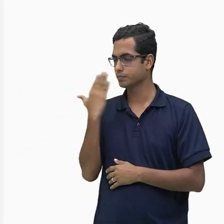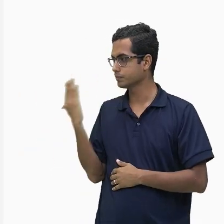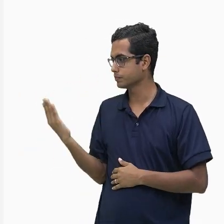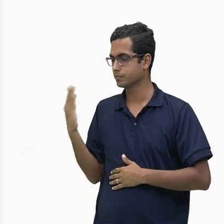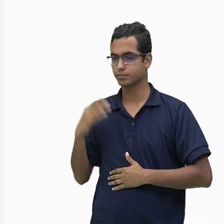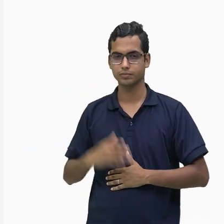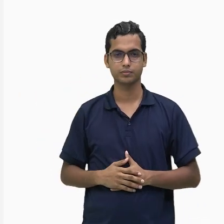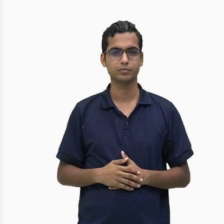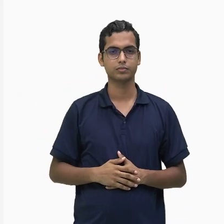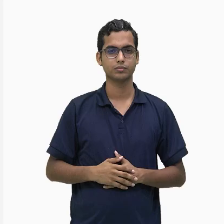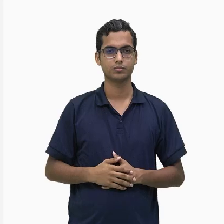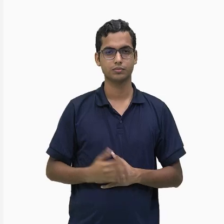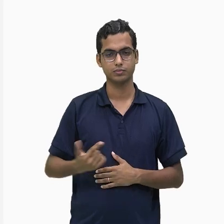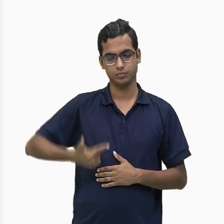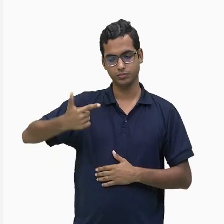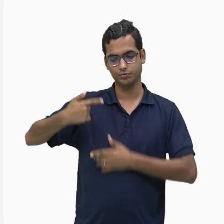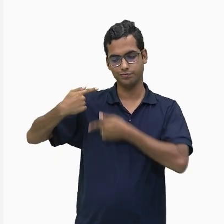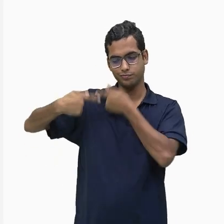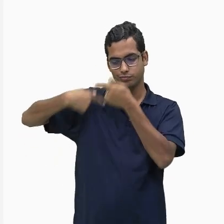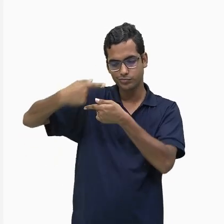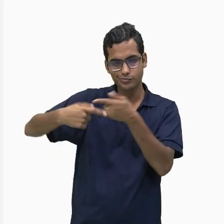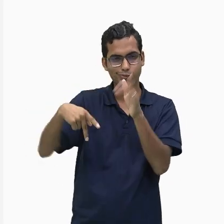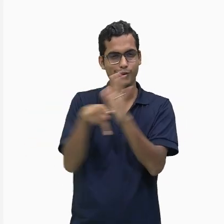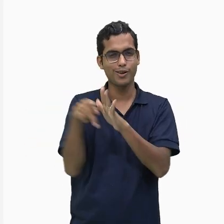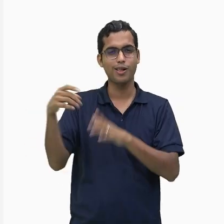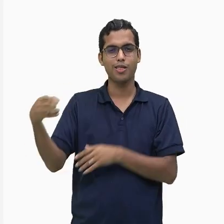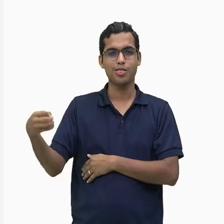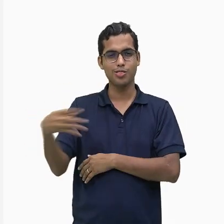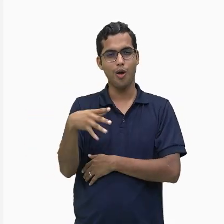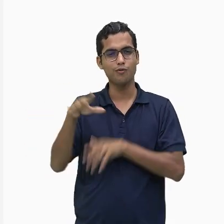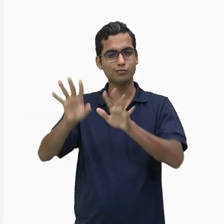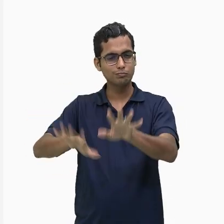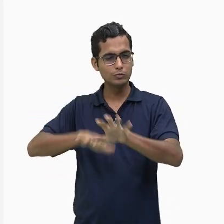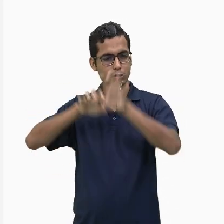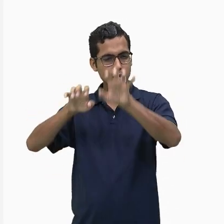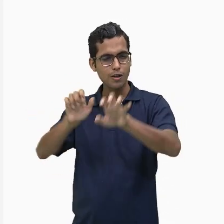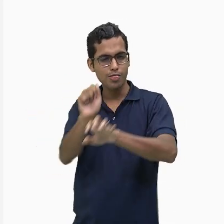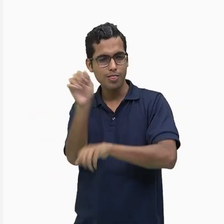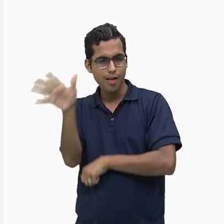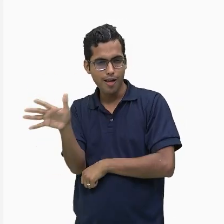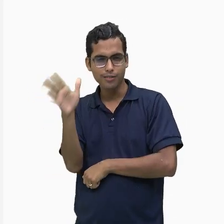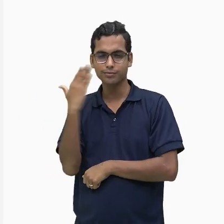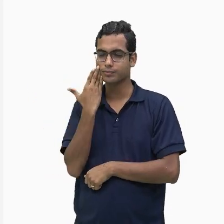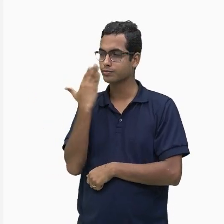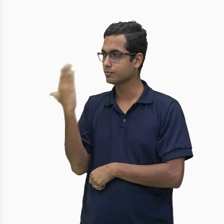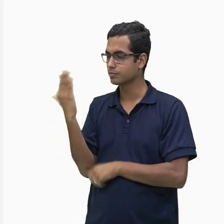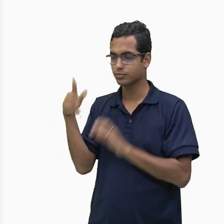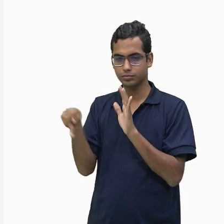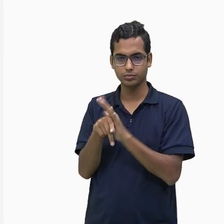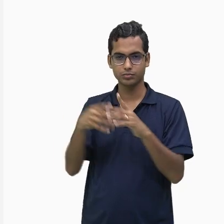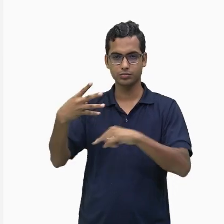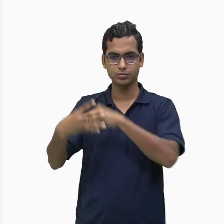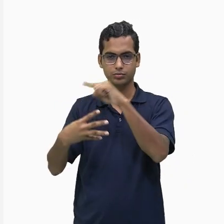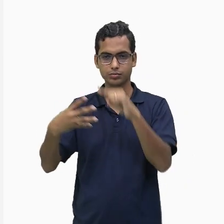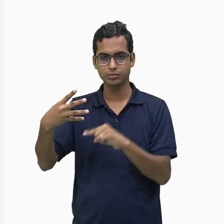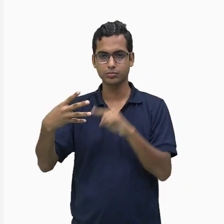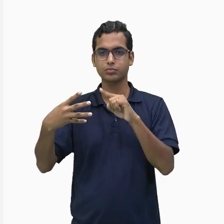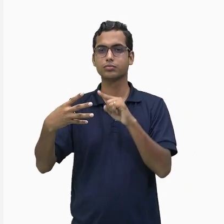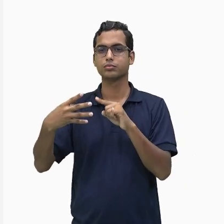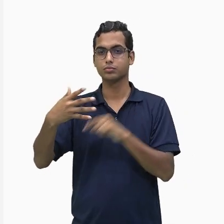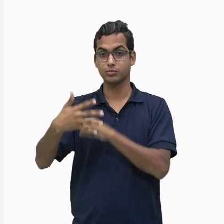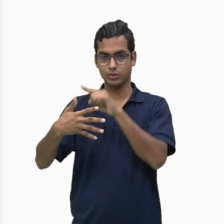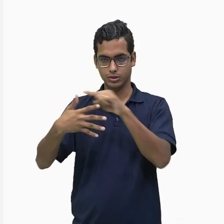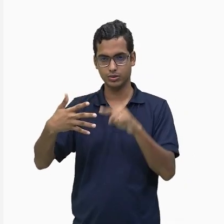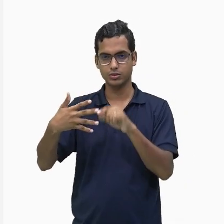segunda geração, ou os novos tigres asiáticos, tá? No caso aí, a Indonésia, a